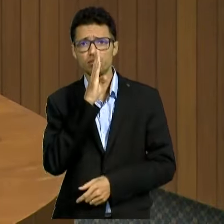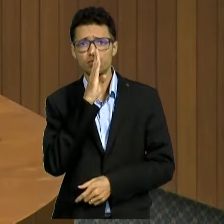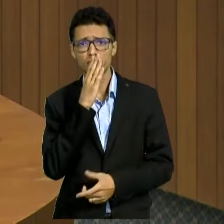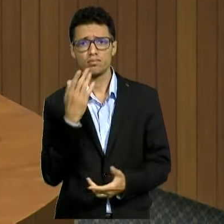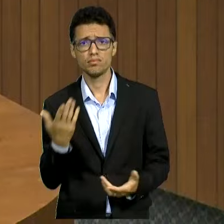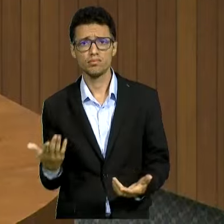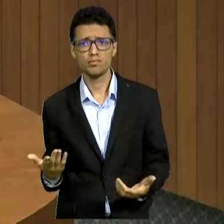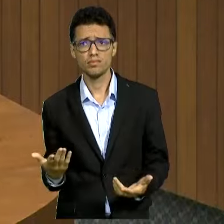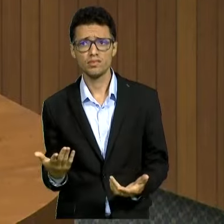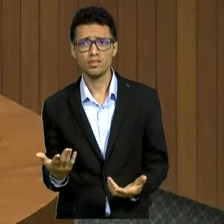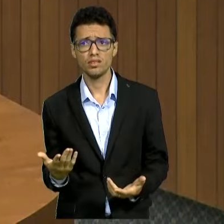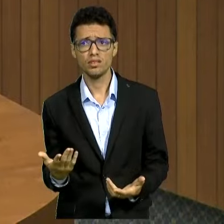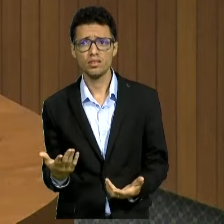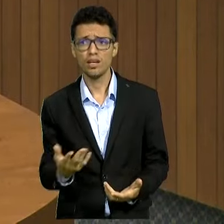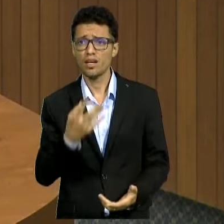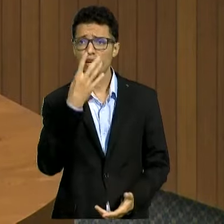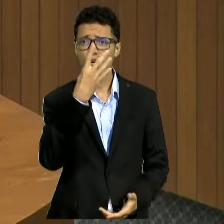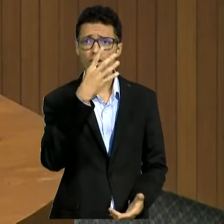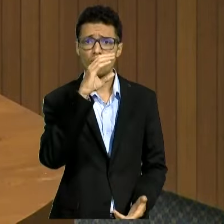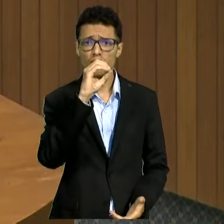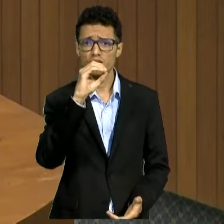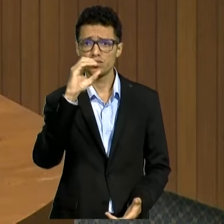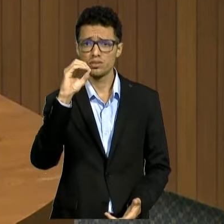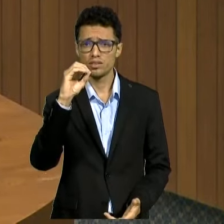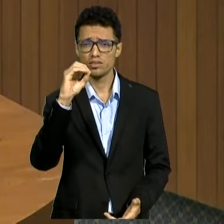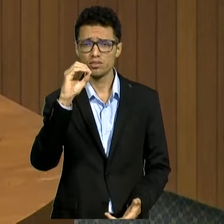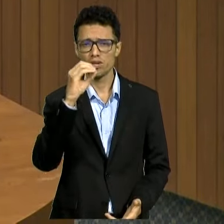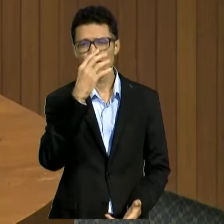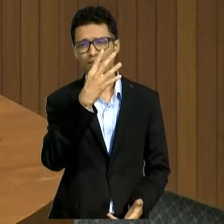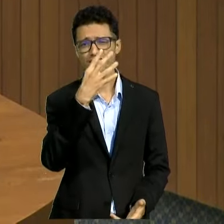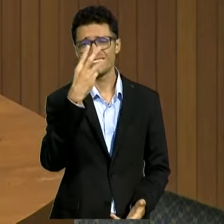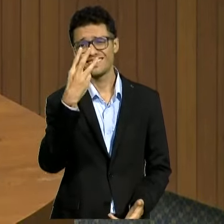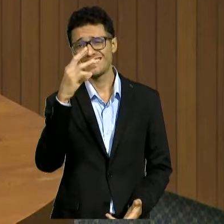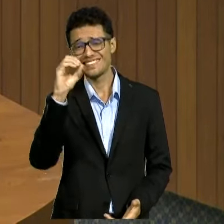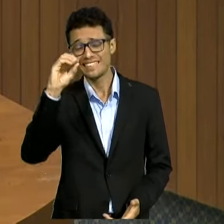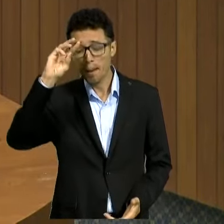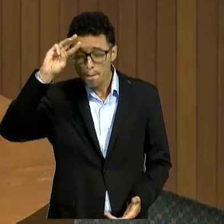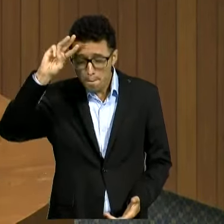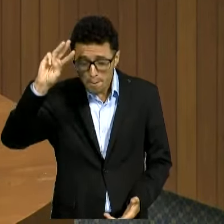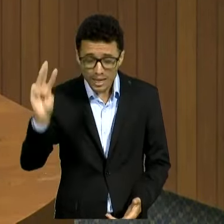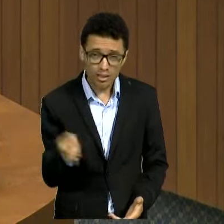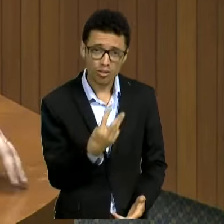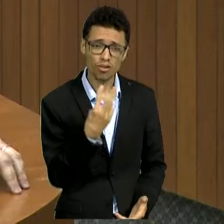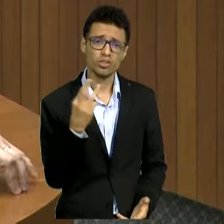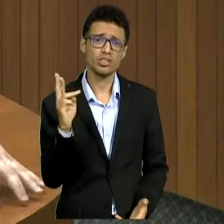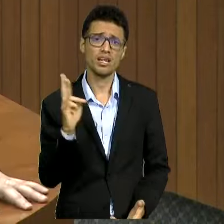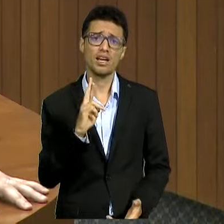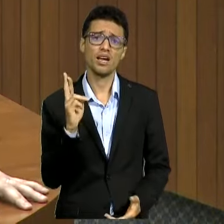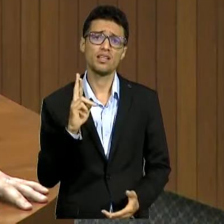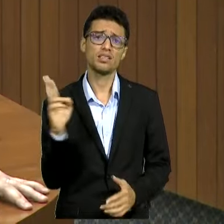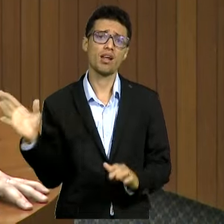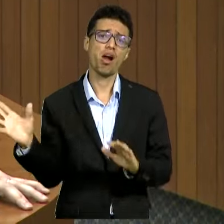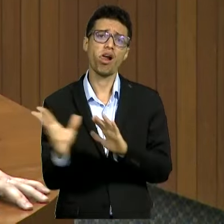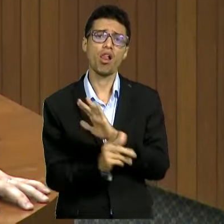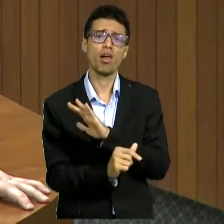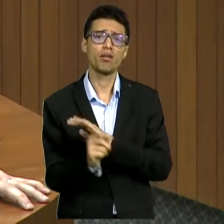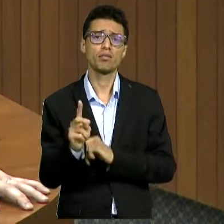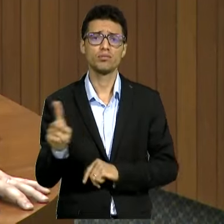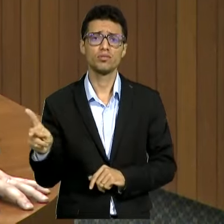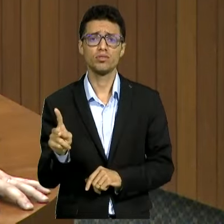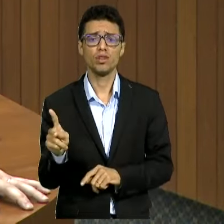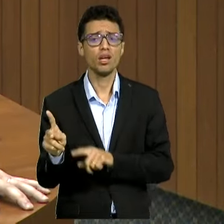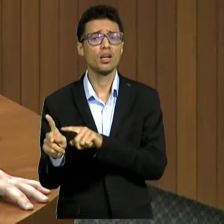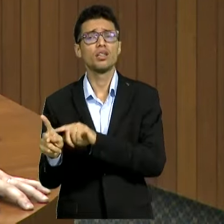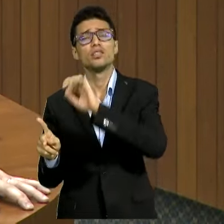pretensão. São 430 milhões de reais que estão sendo arrancados dos professores que tanto sonharam